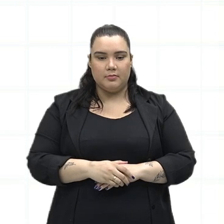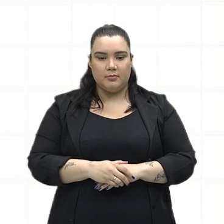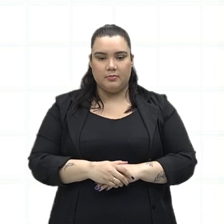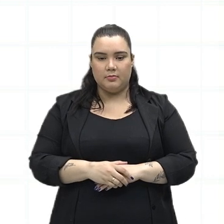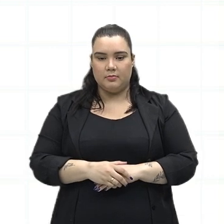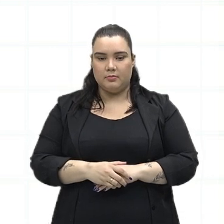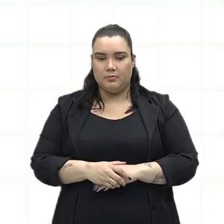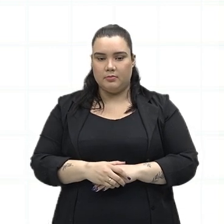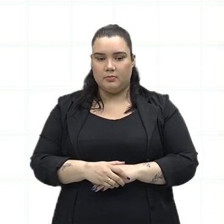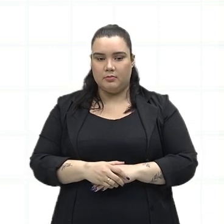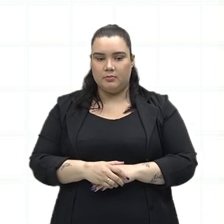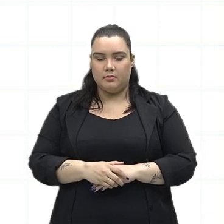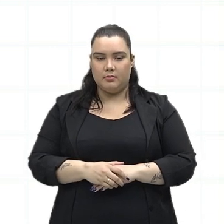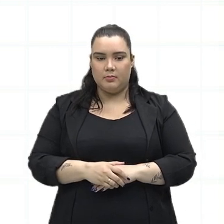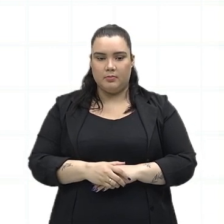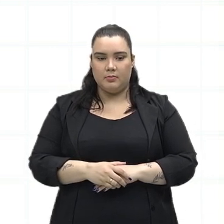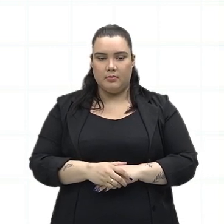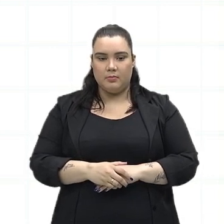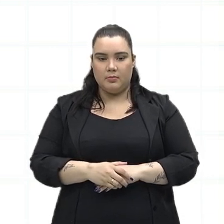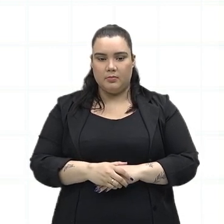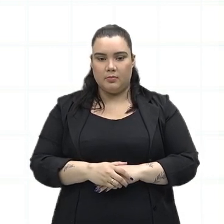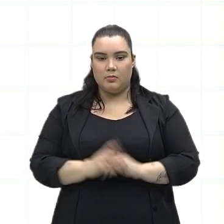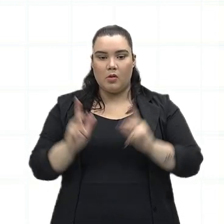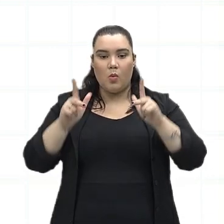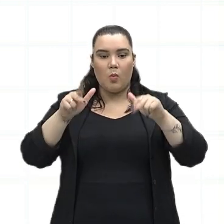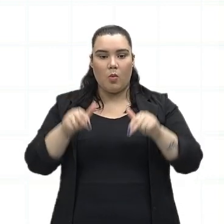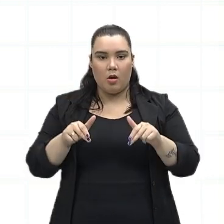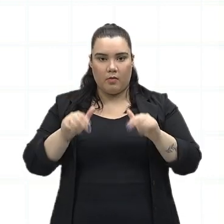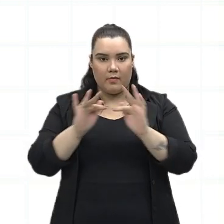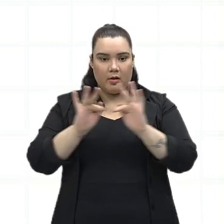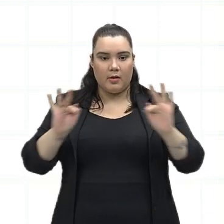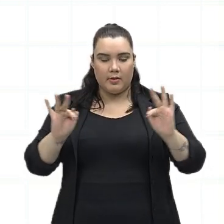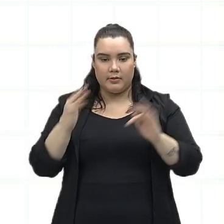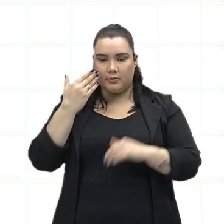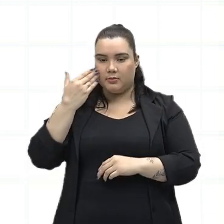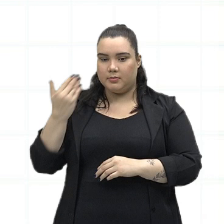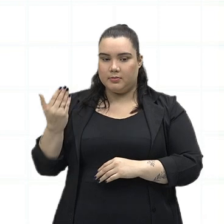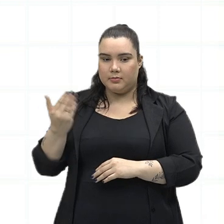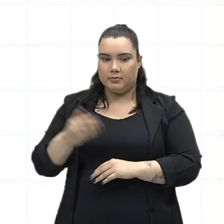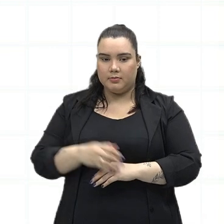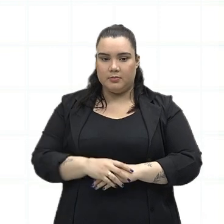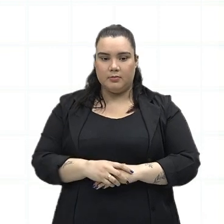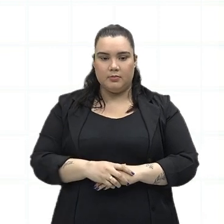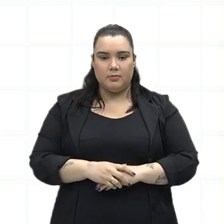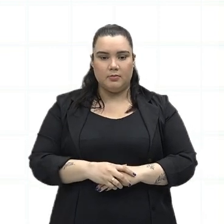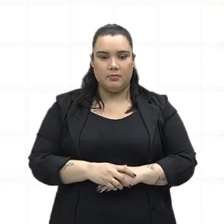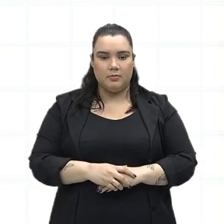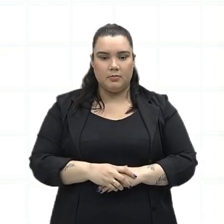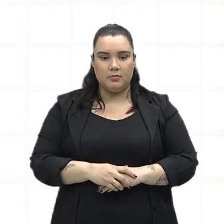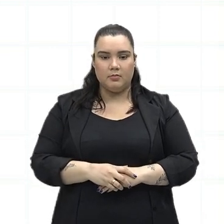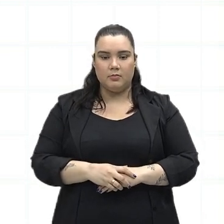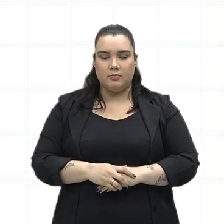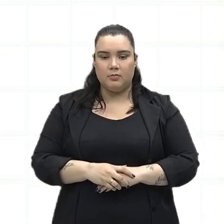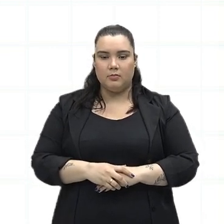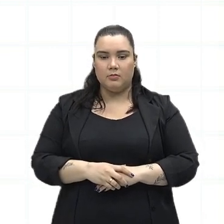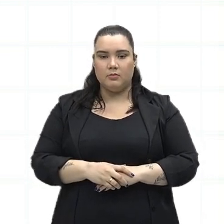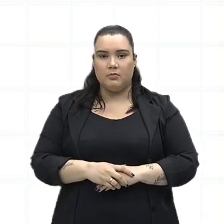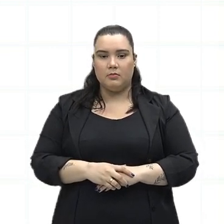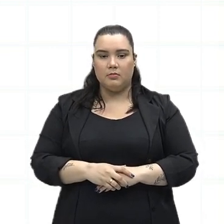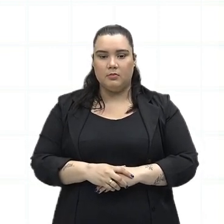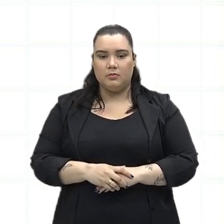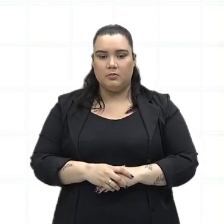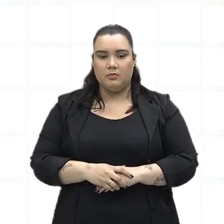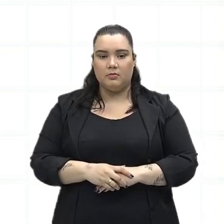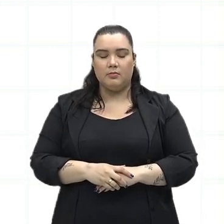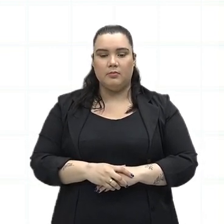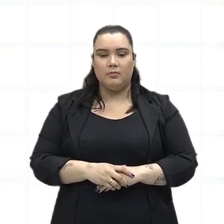ó. It could replace a quarter of work tasks in the US and Europe,